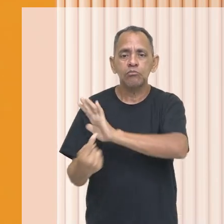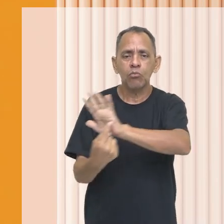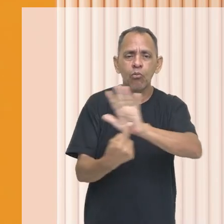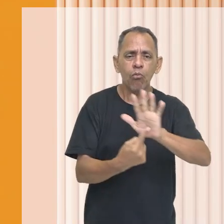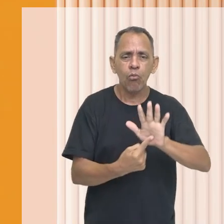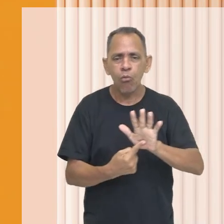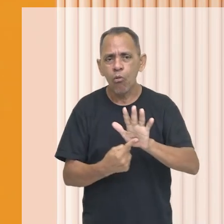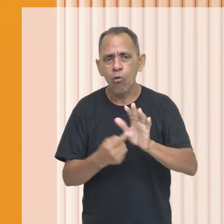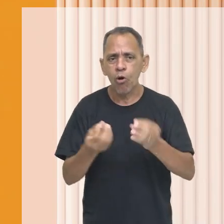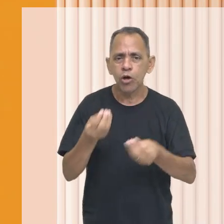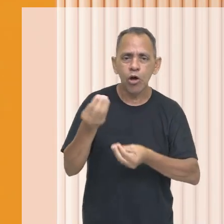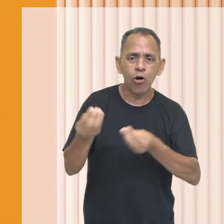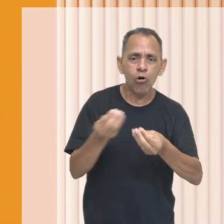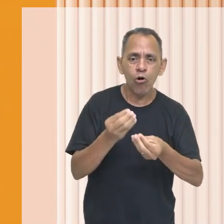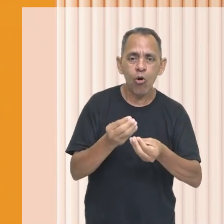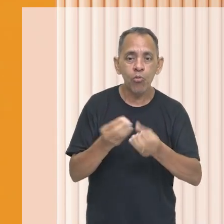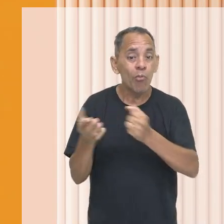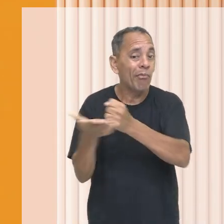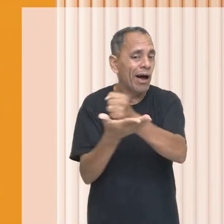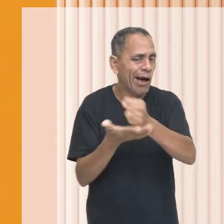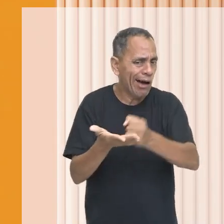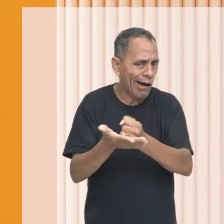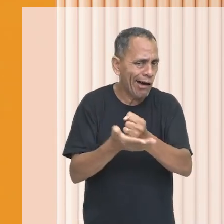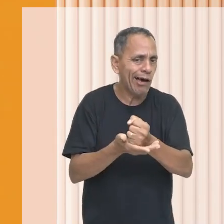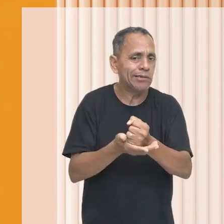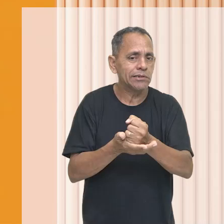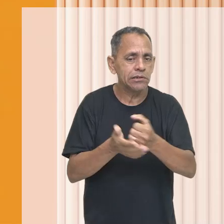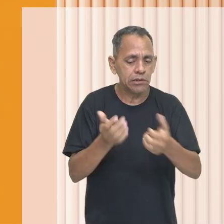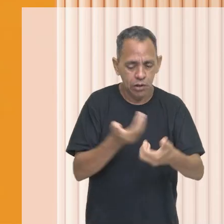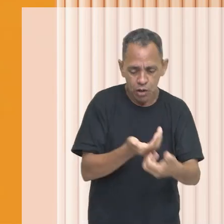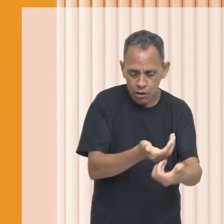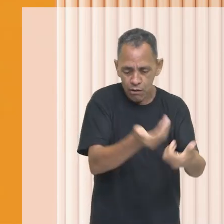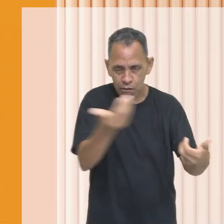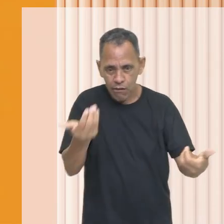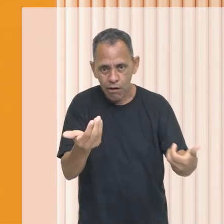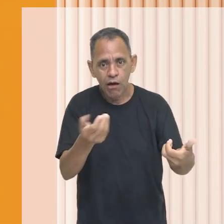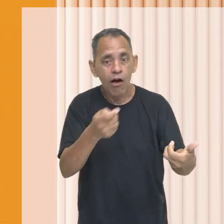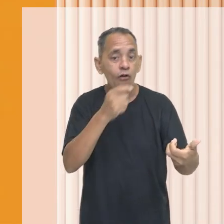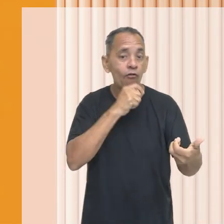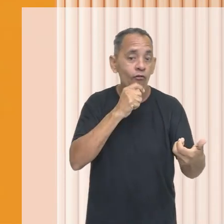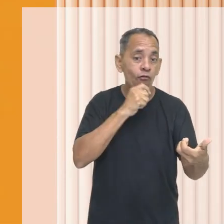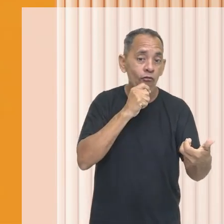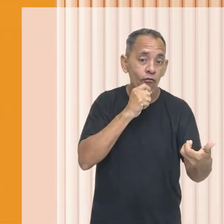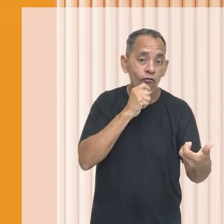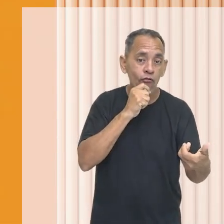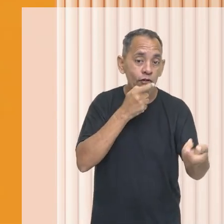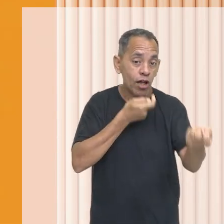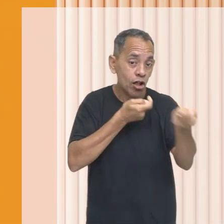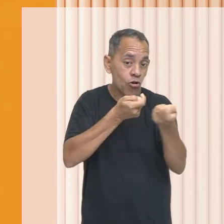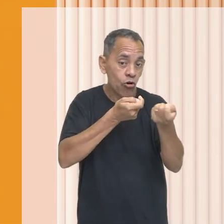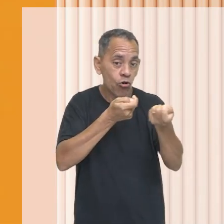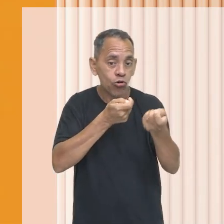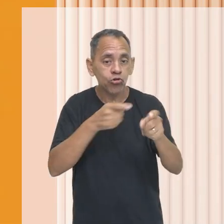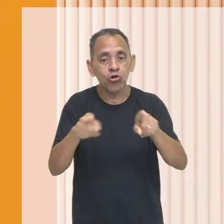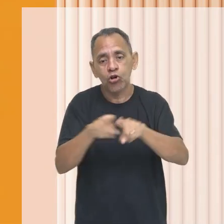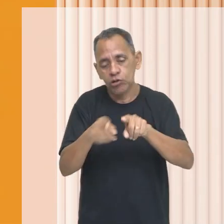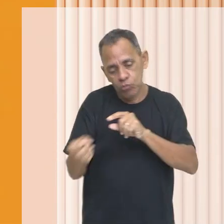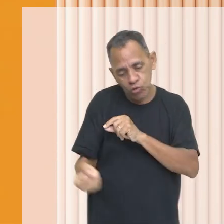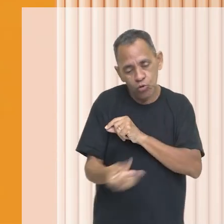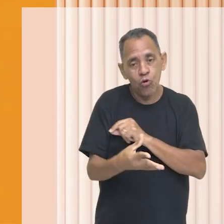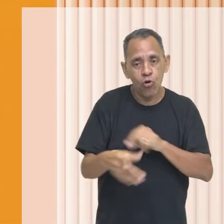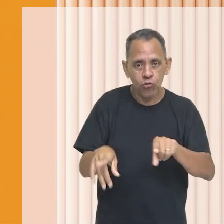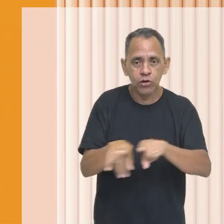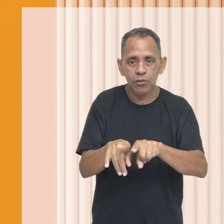parâmetro para essa divisão entre a velha ordem e a nova ordem, que foi justamente o quê?